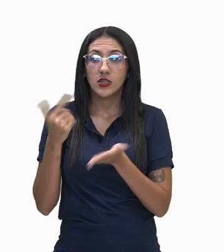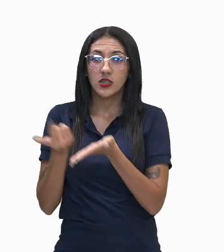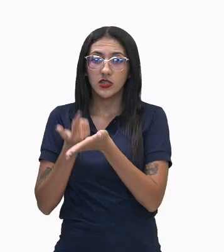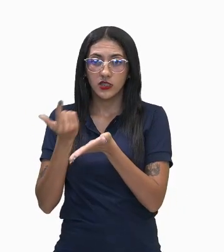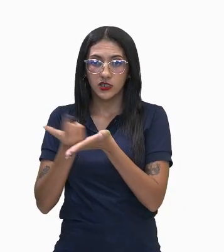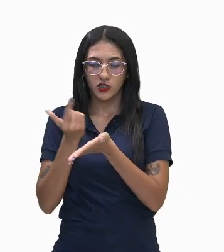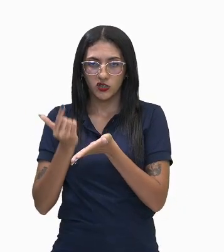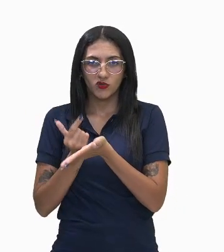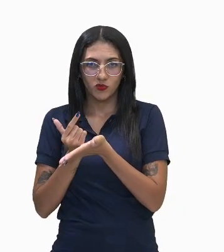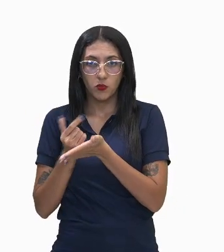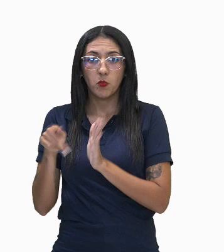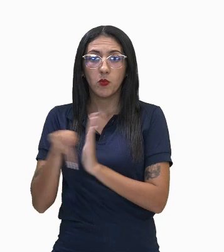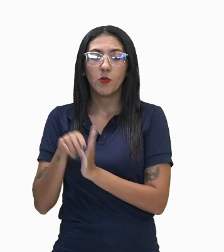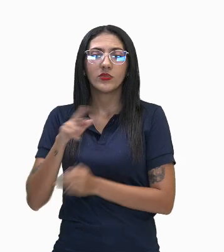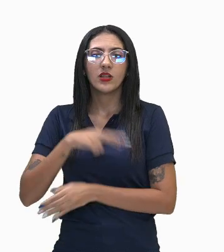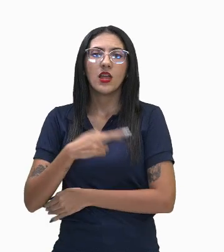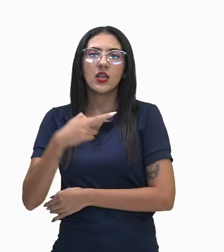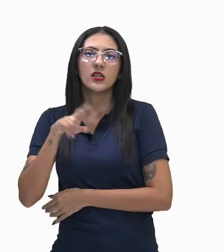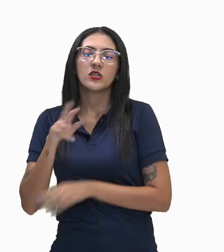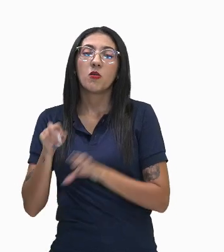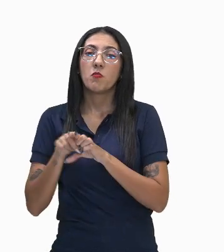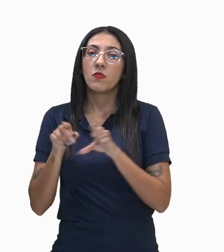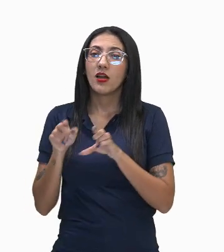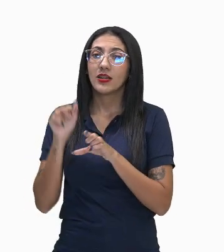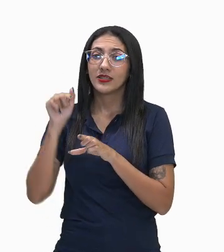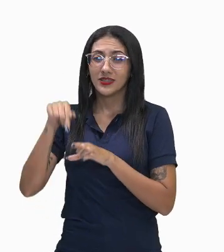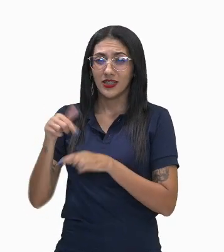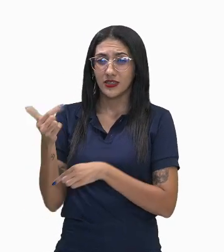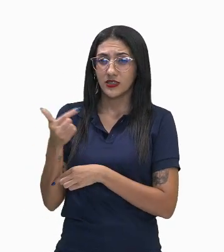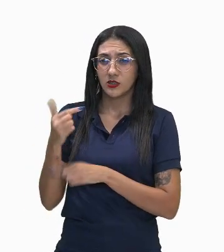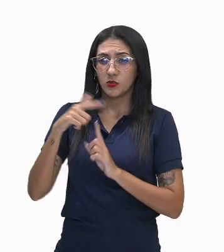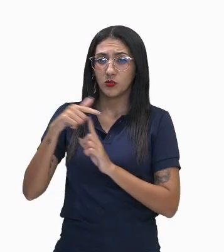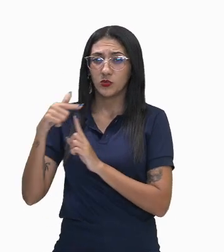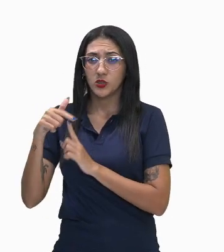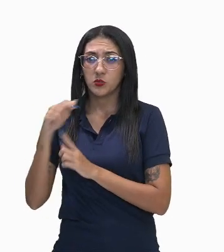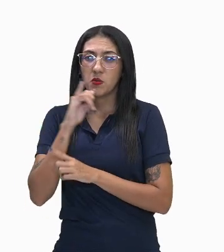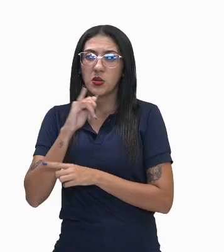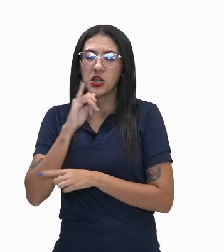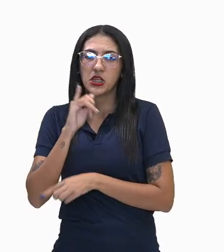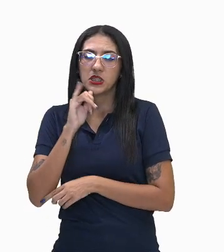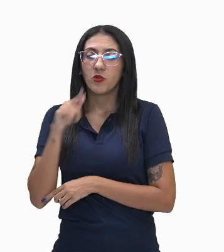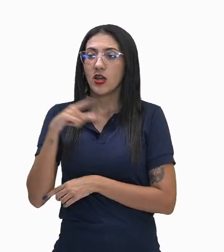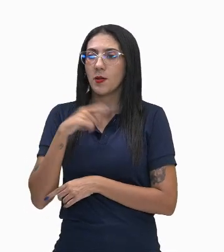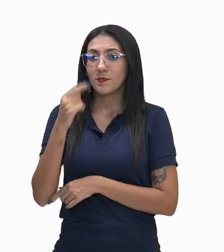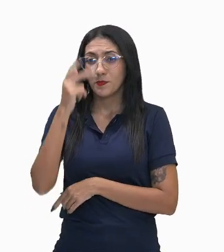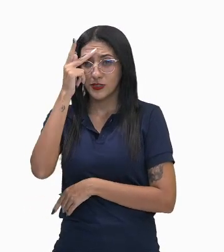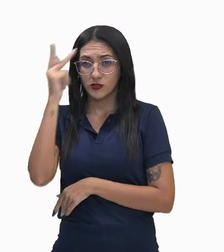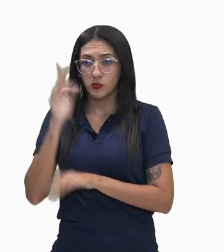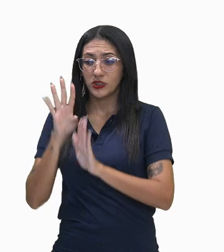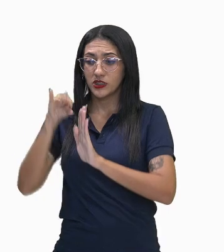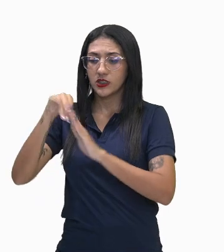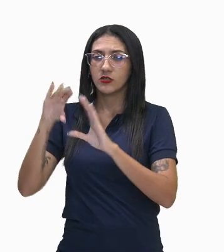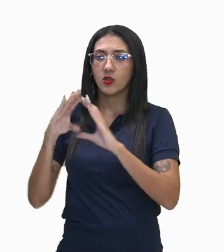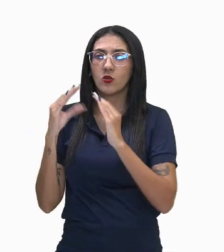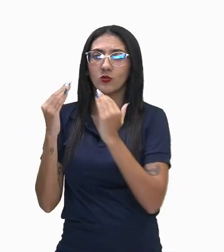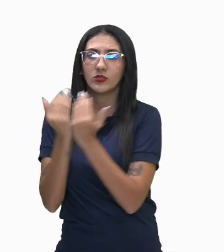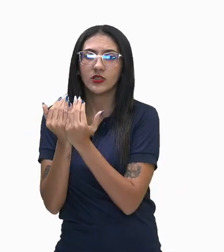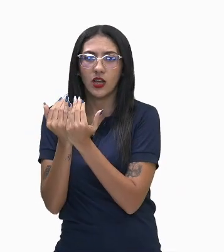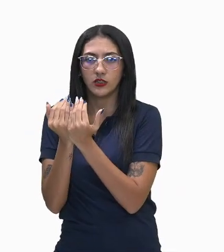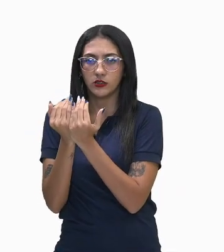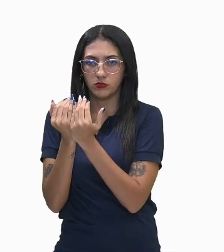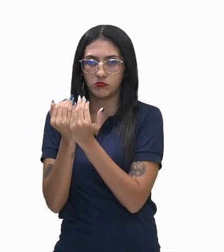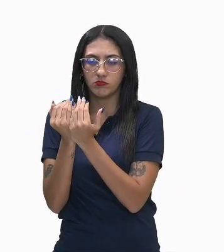de uma comunidade religiosa, mas são feitos por membros notáveis da religião e não necessariamente por lideranças